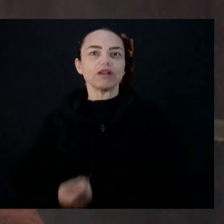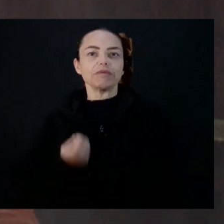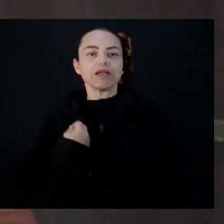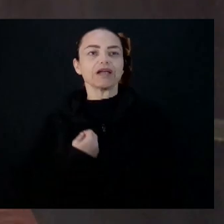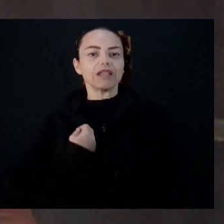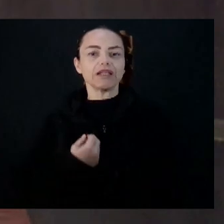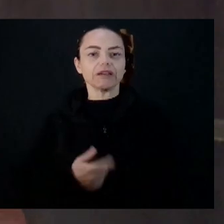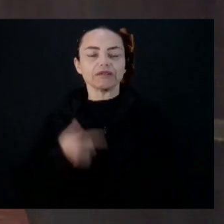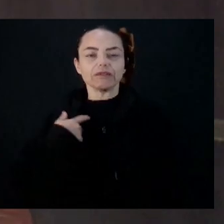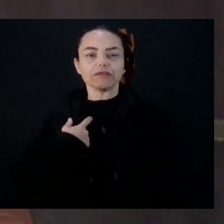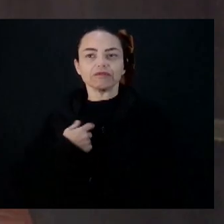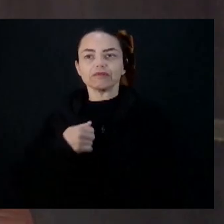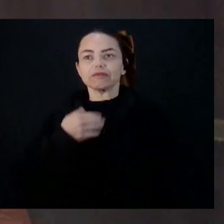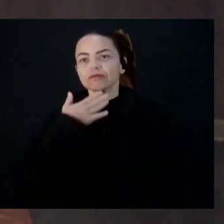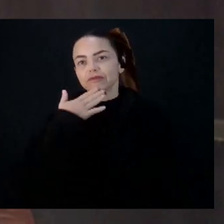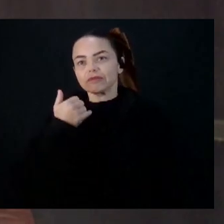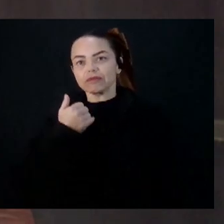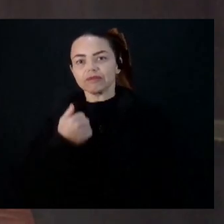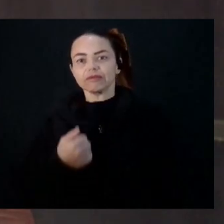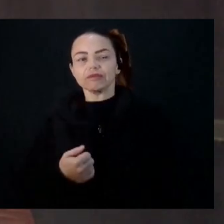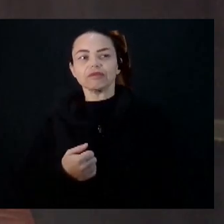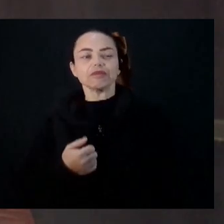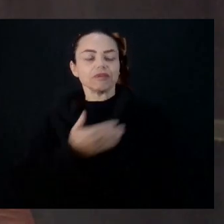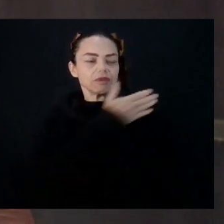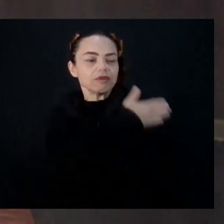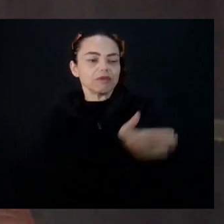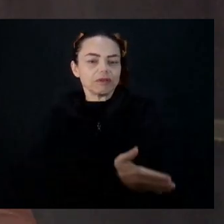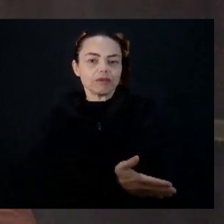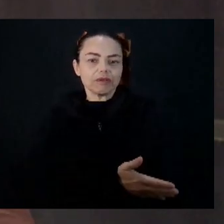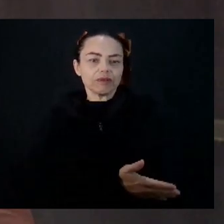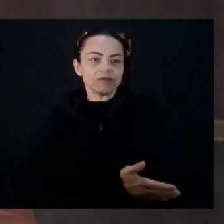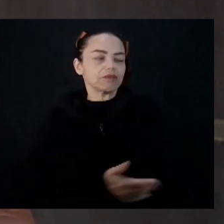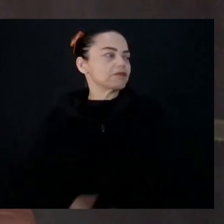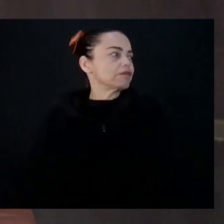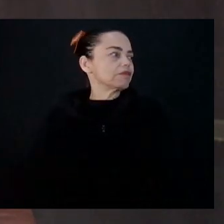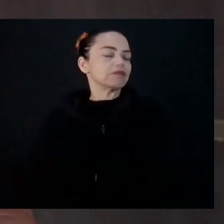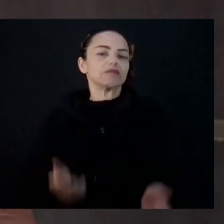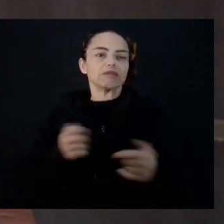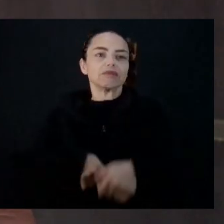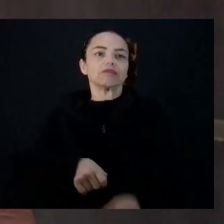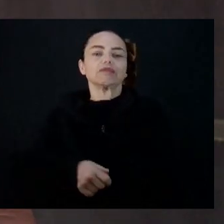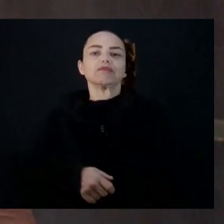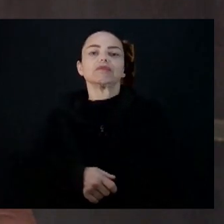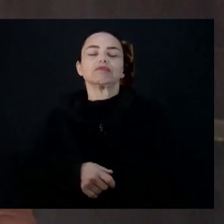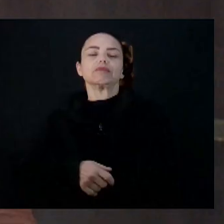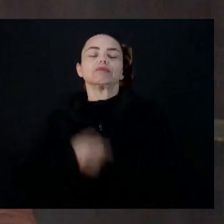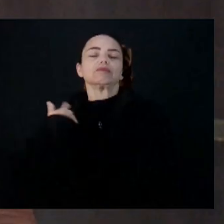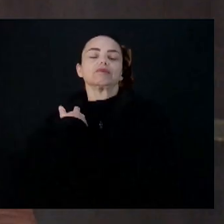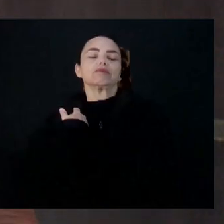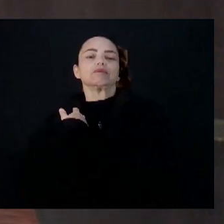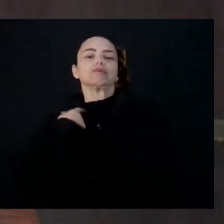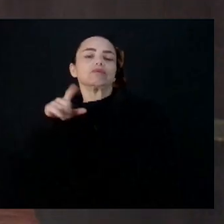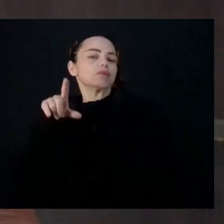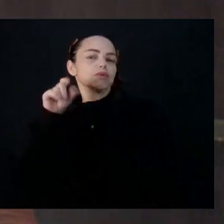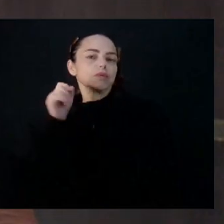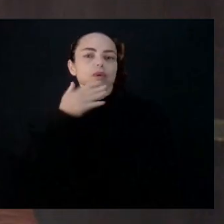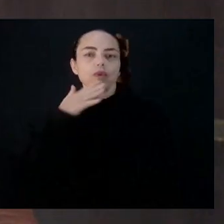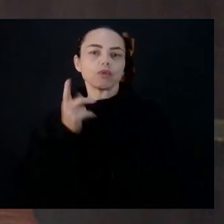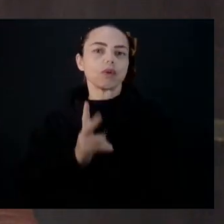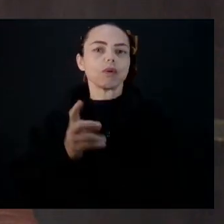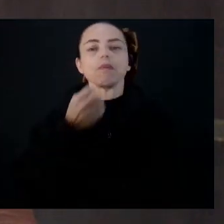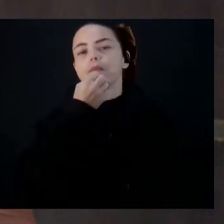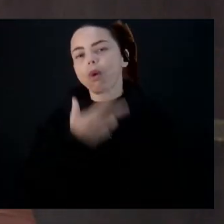aos comportamentos, né, da criança, para que você possa continuar validando a sua escolha, né, e não esquecer que